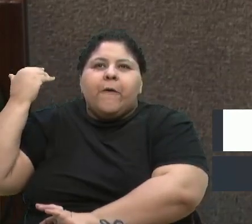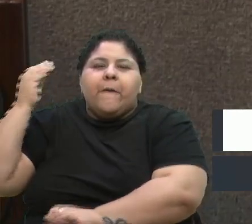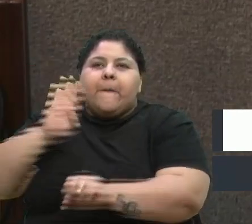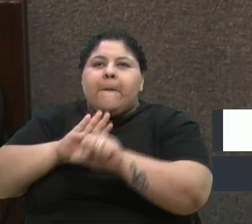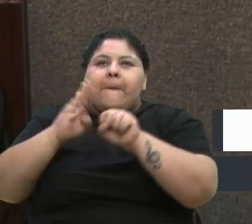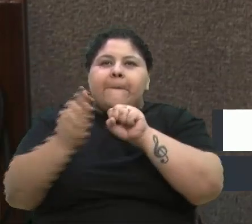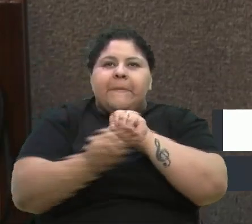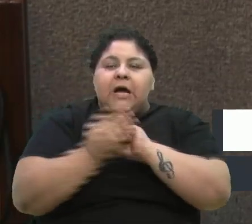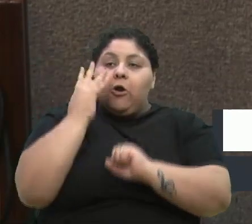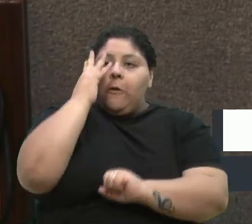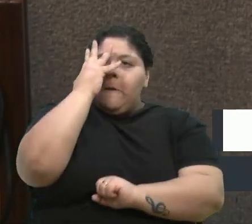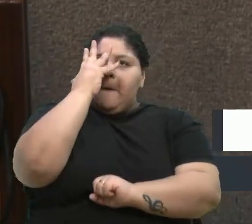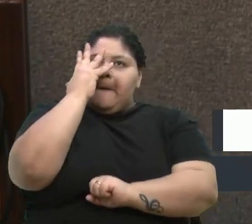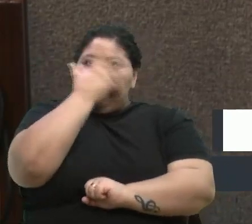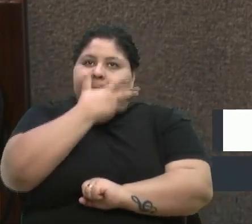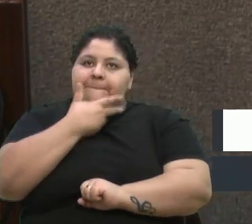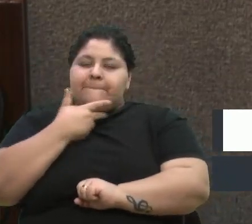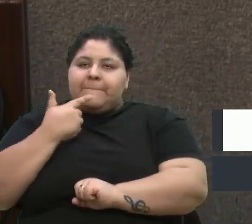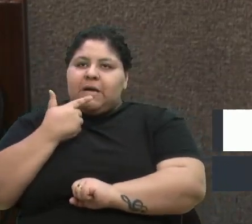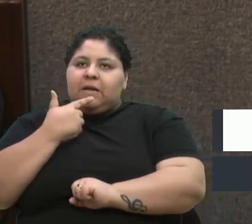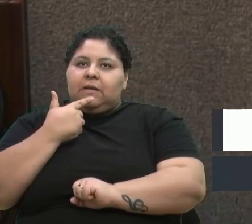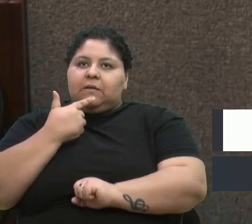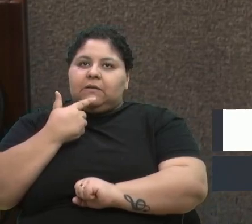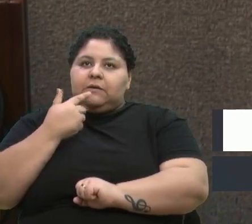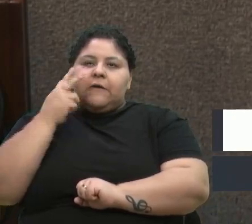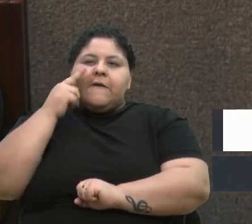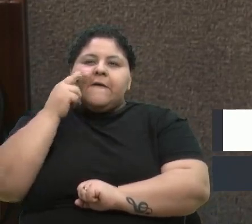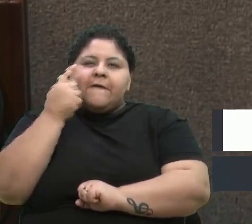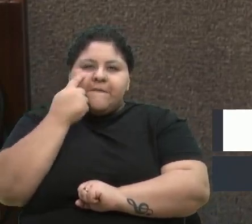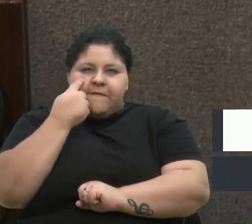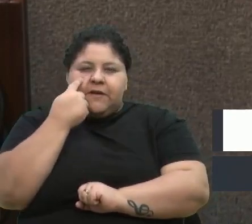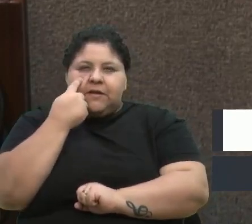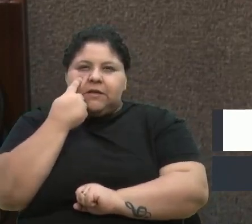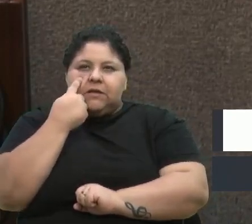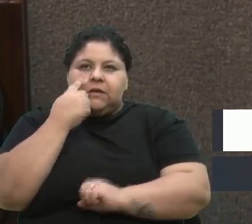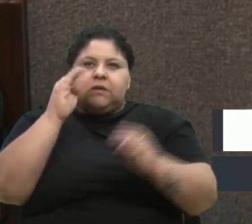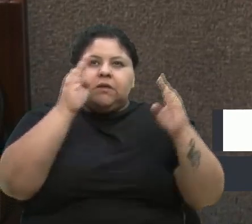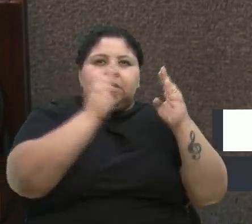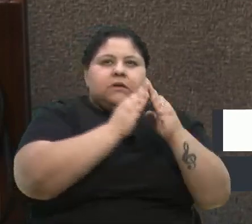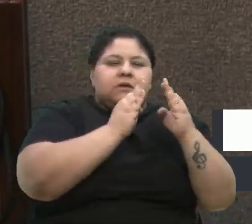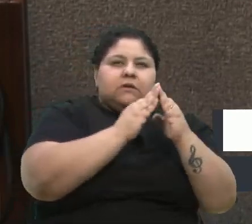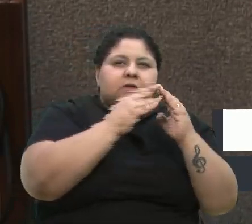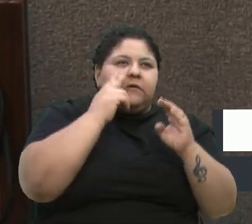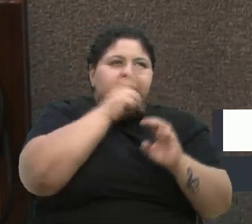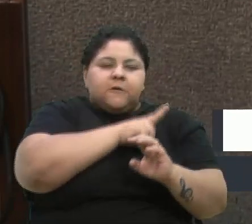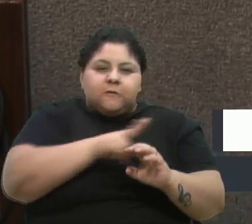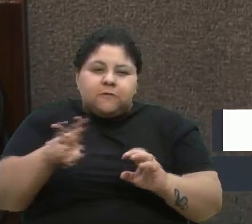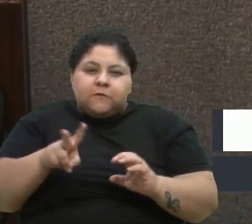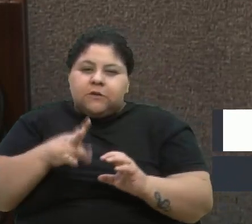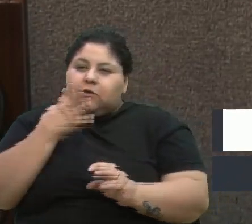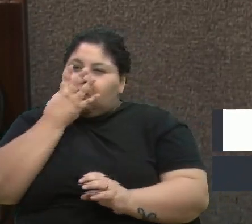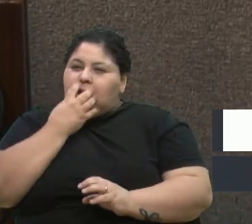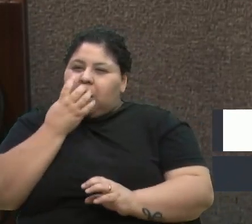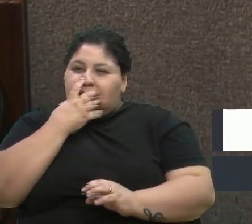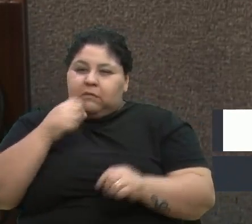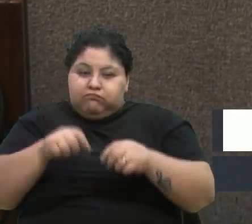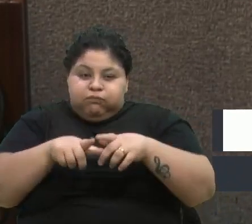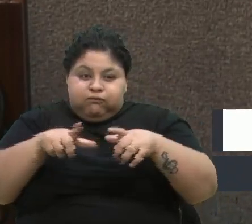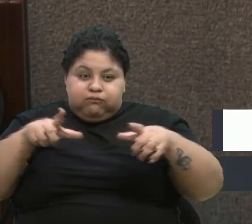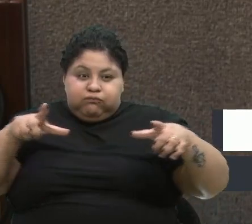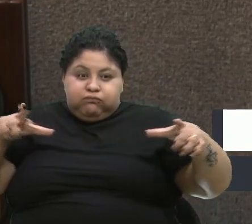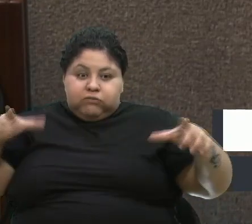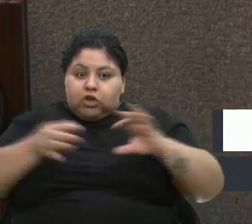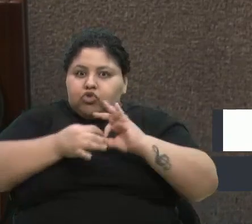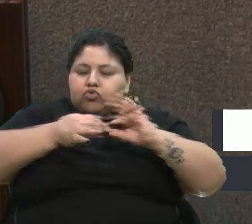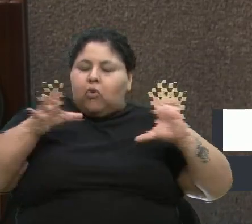Bela Vista, estava por lá e os moradores disseram, tem 3 cães de grande porte aqui soltos. Estavam